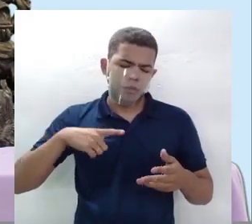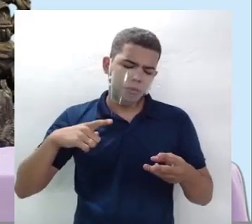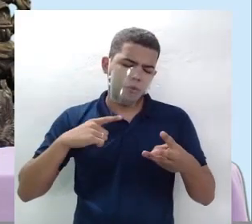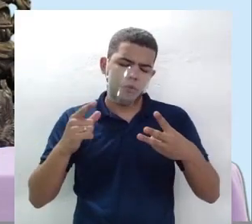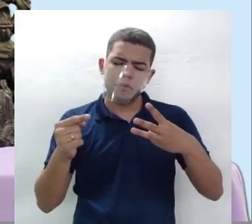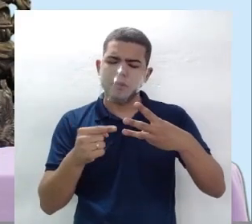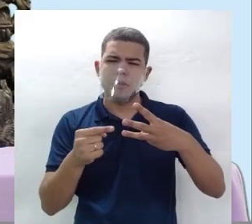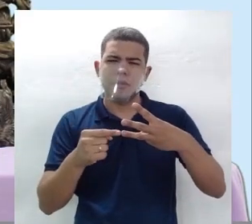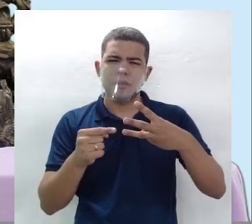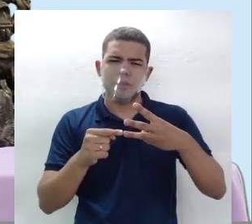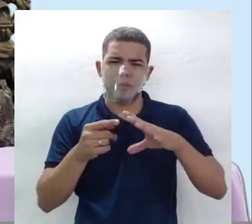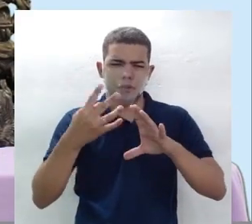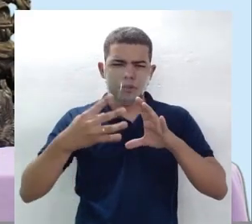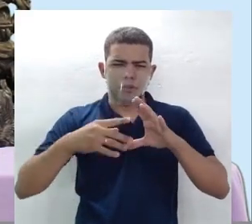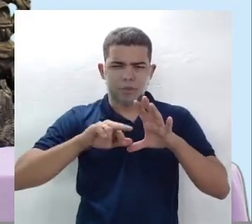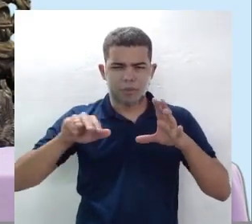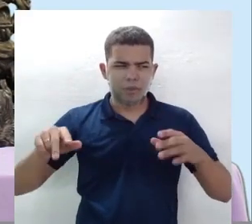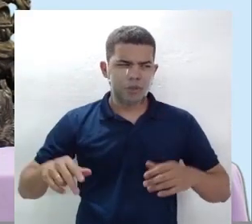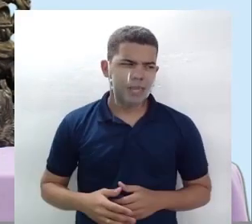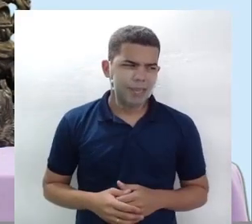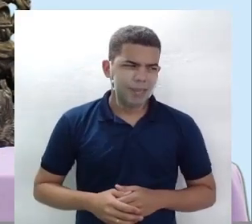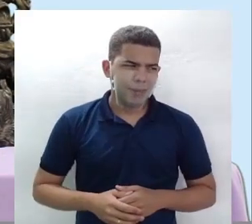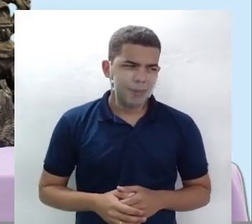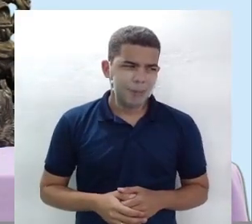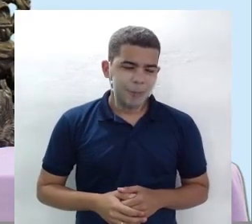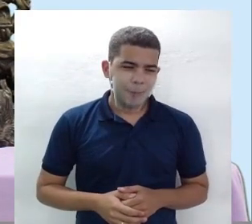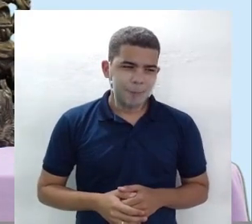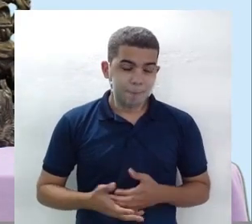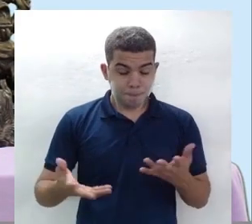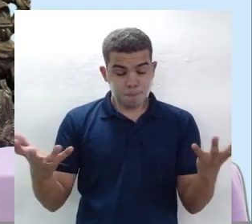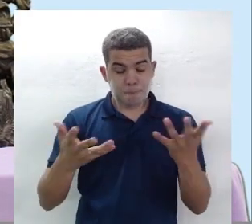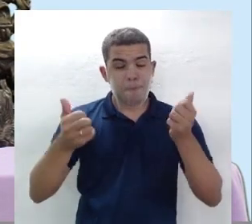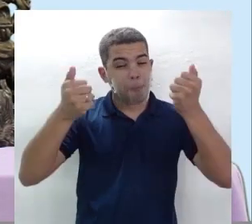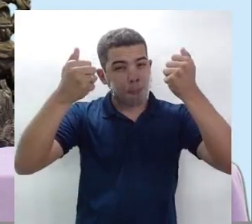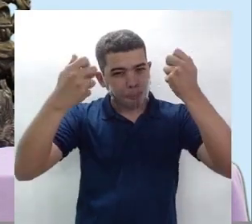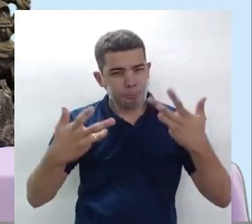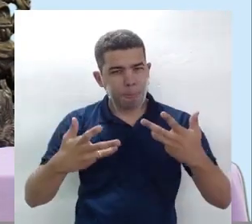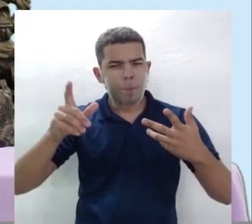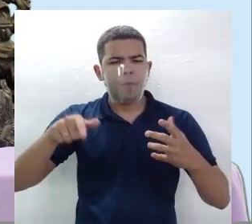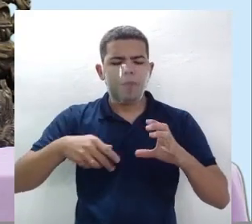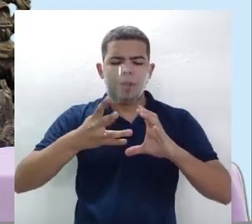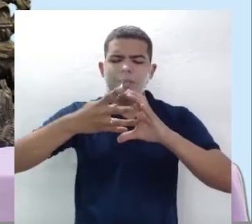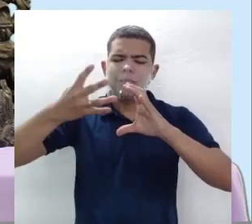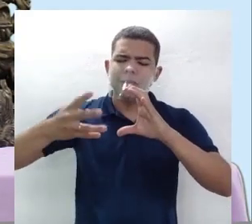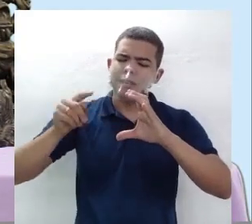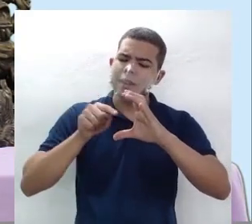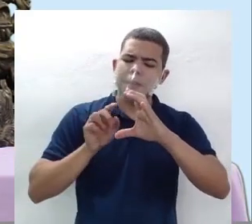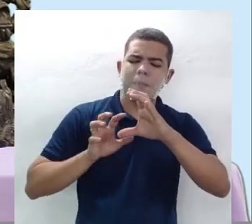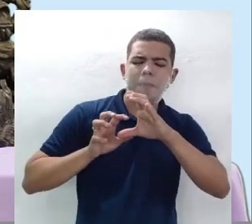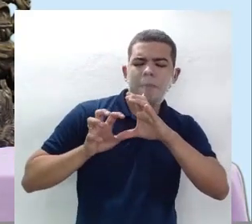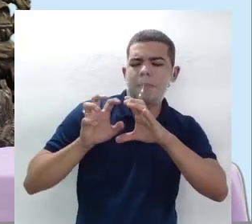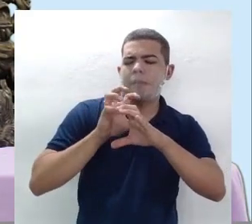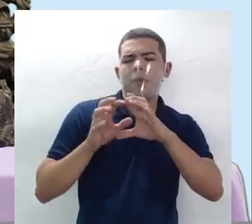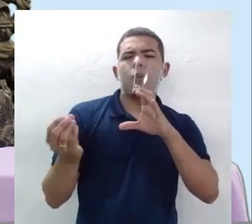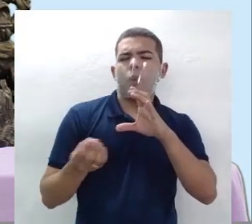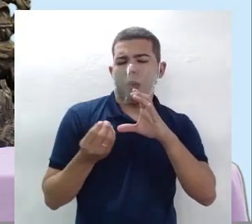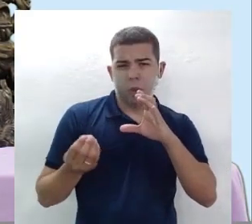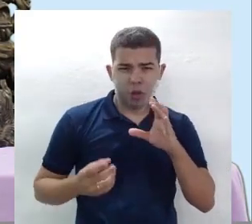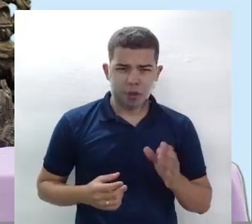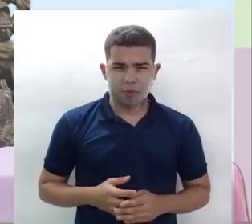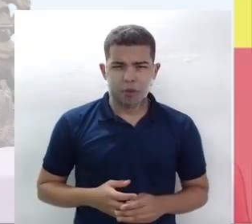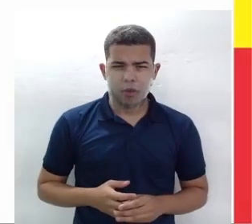pluricelulares. Mas eu quero falar agora sobre a estrutura da célula. A célula ela pode